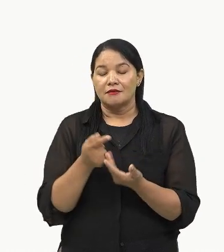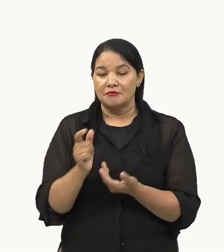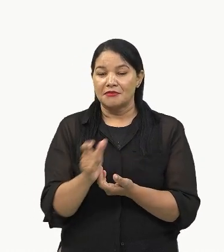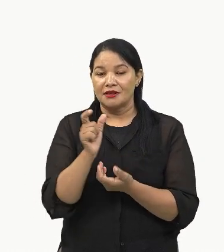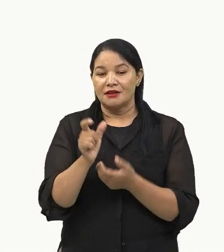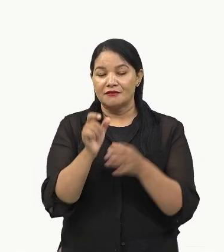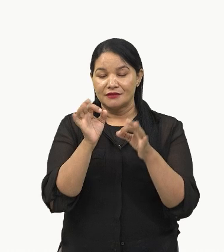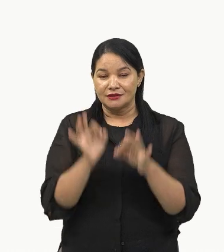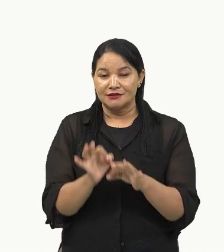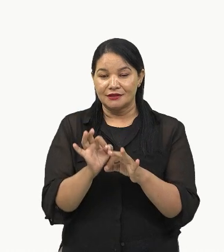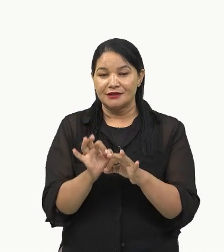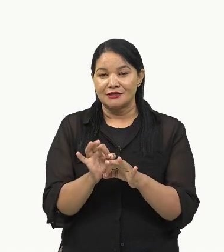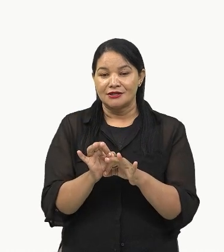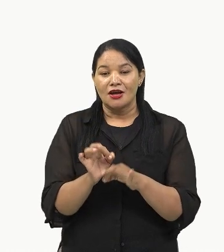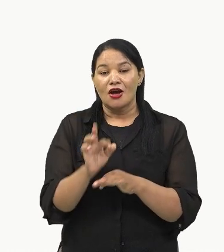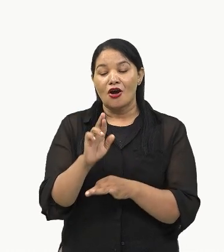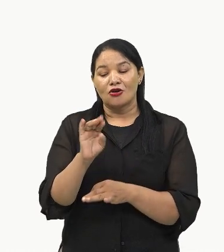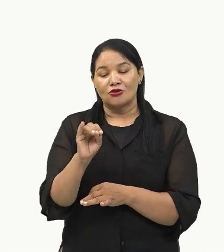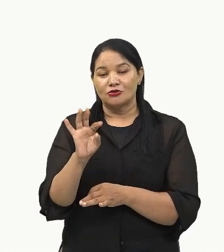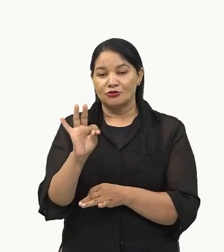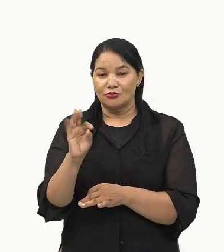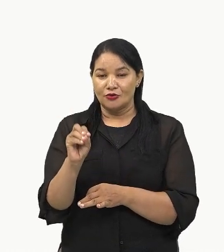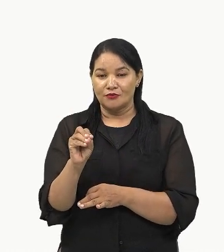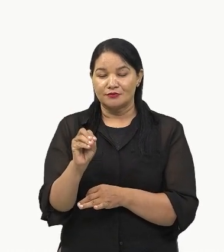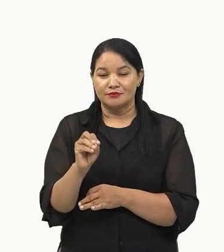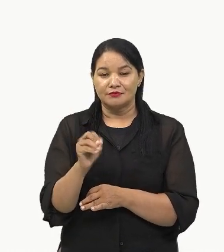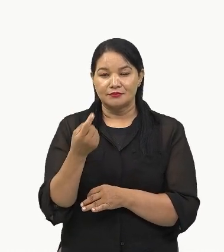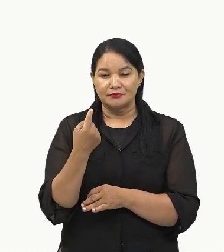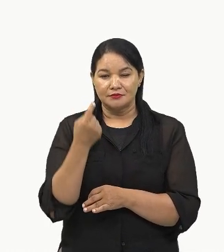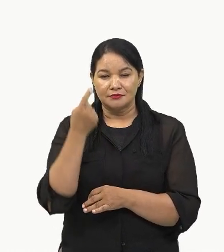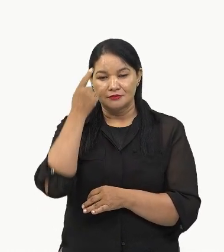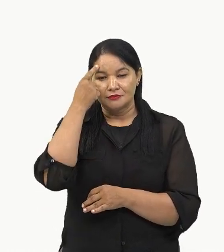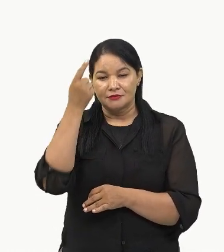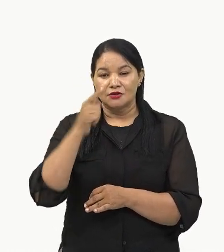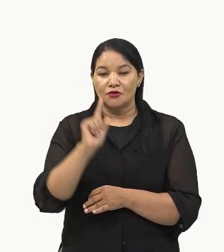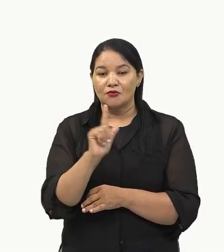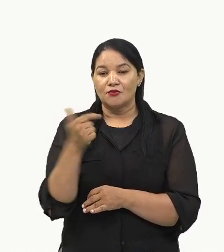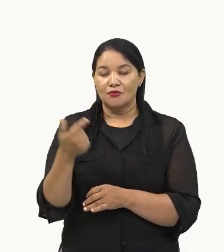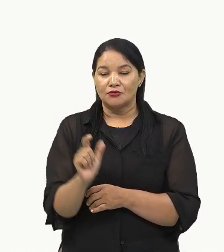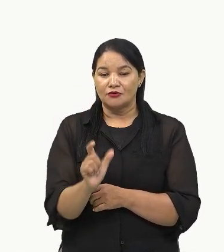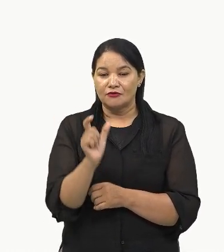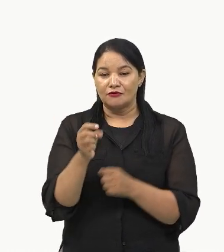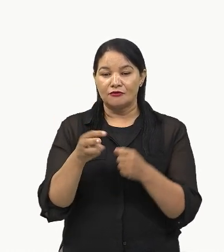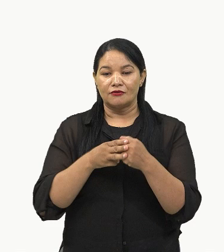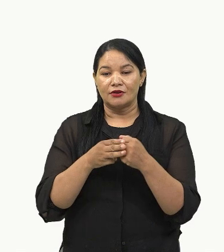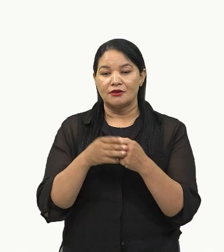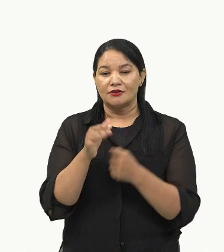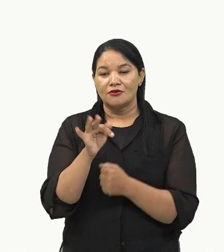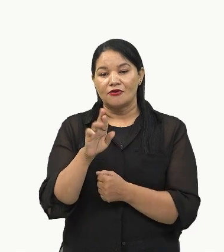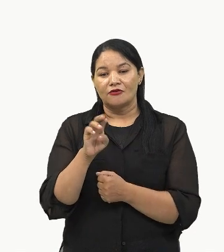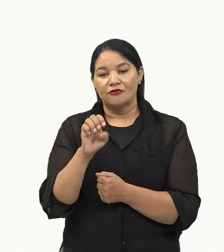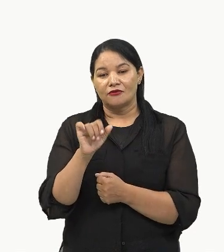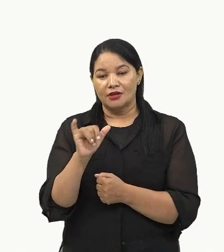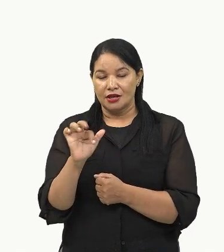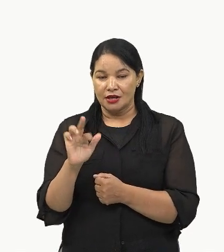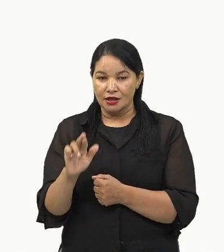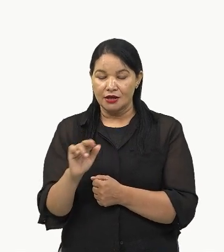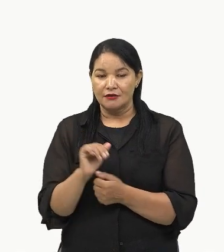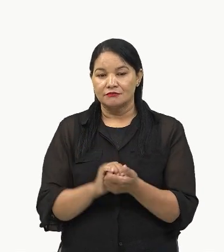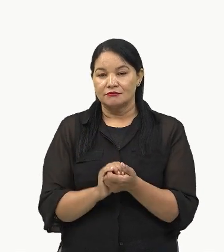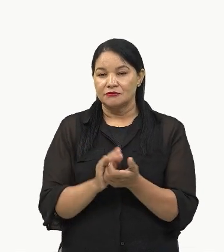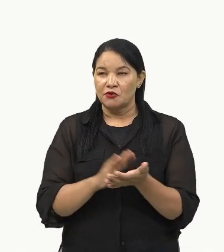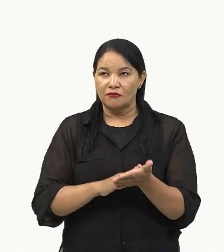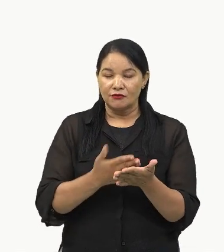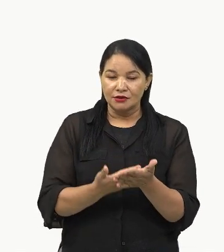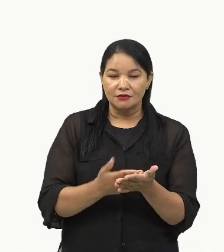por favor. Roto. E depois nós temos freir, que é o verbo fritar, né, pessoal? Fritar um